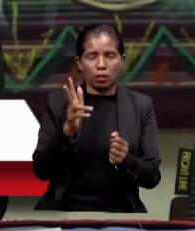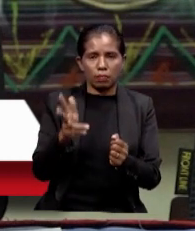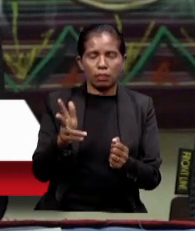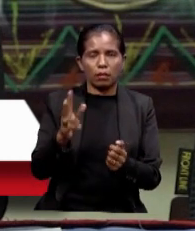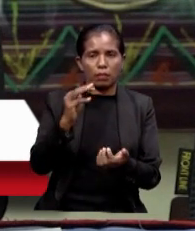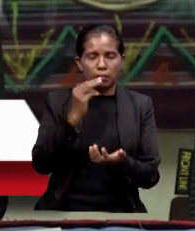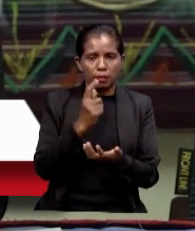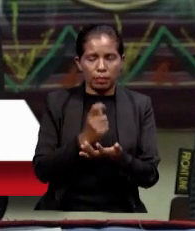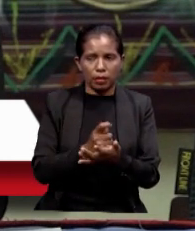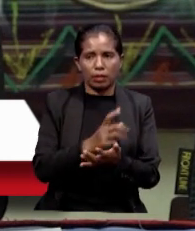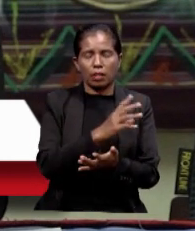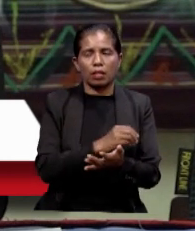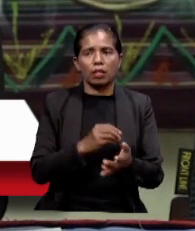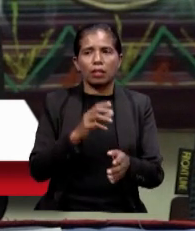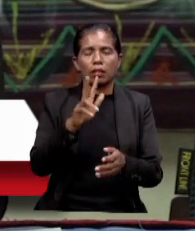30.888, ausentes,